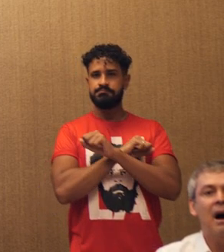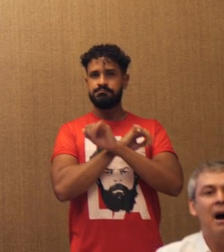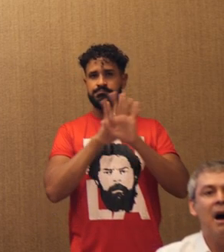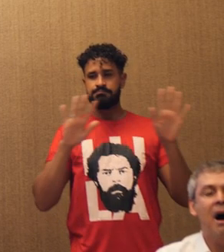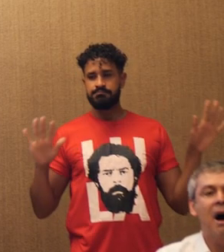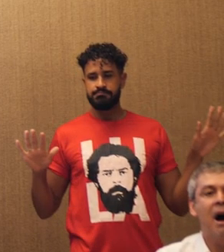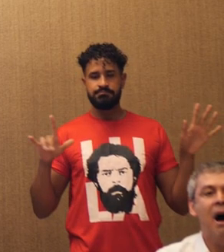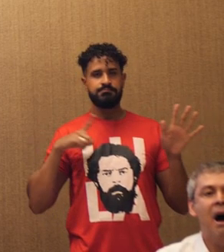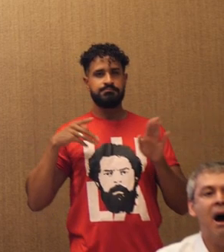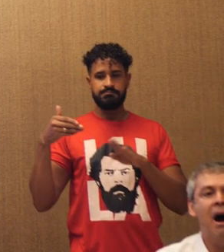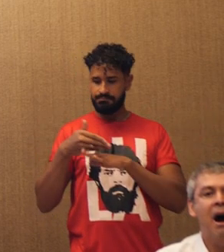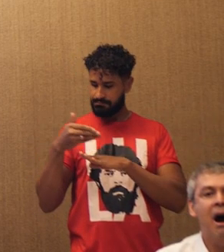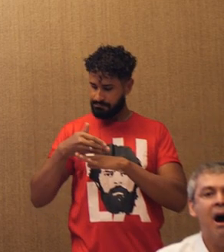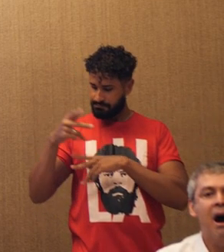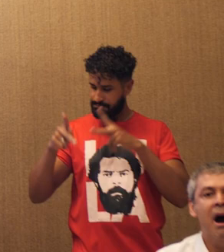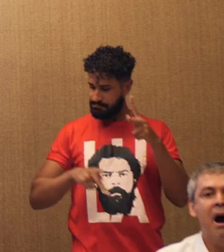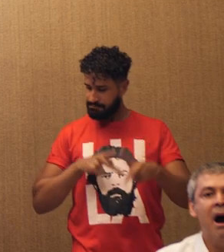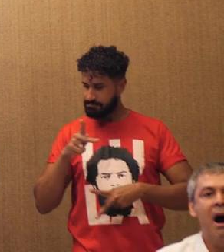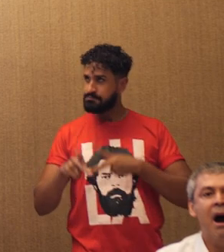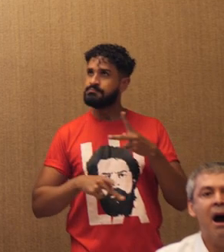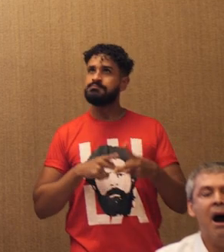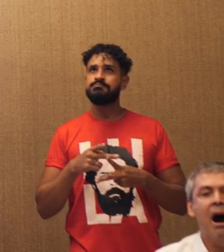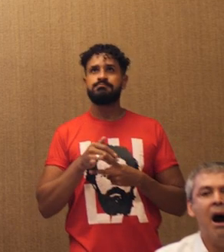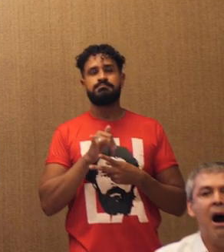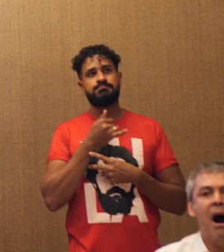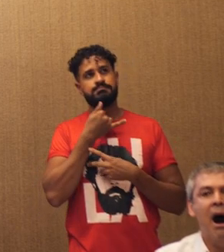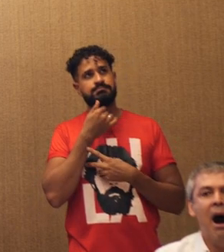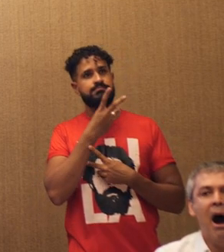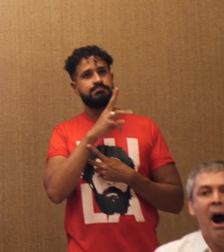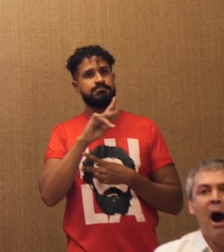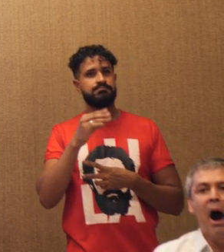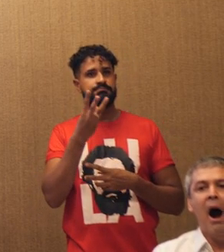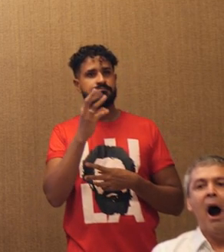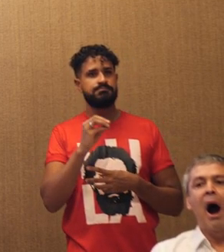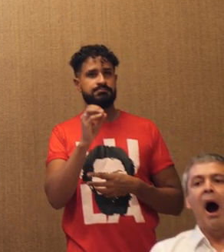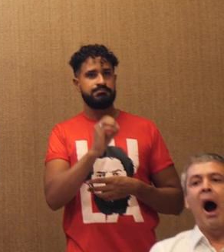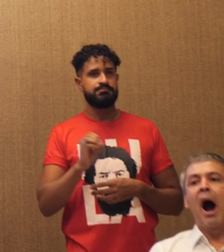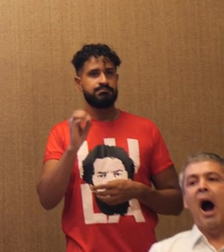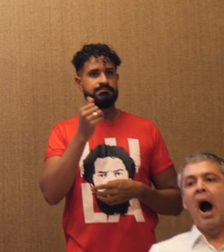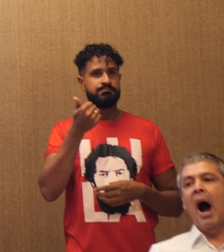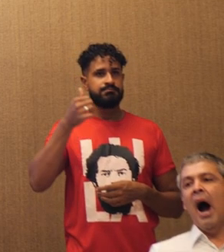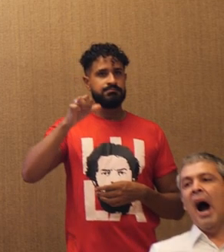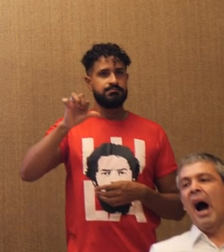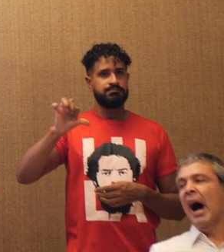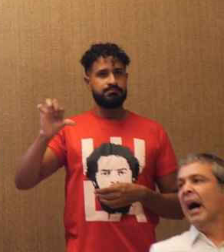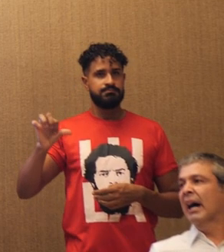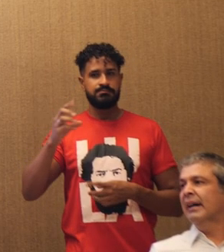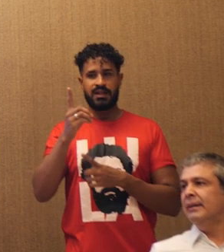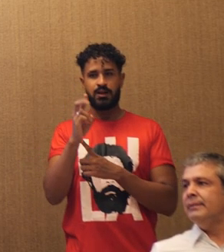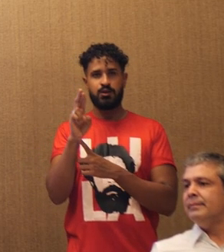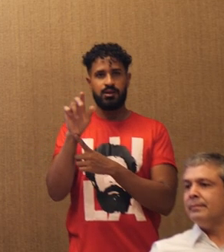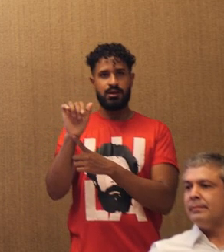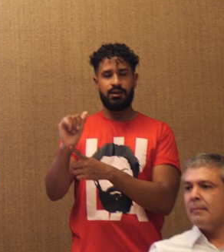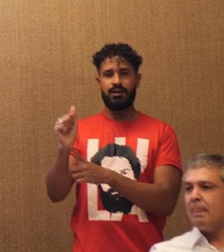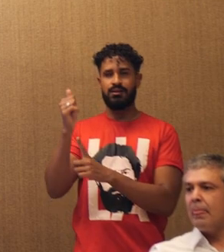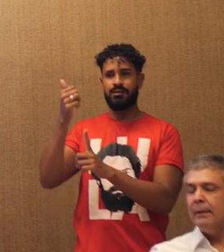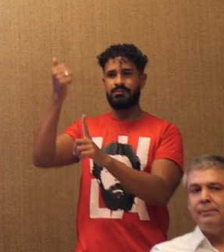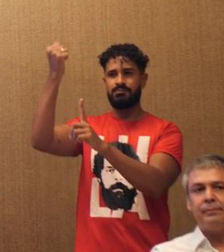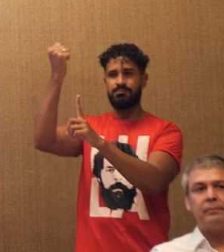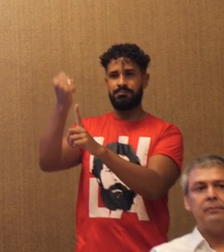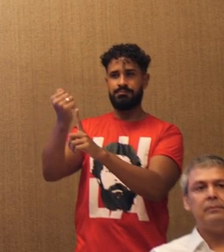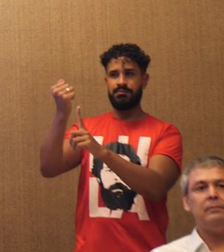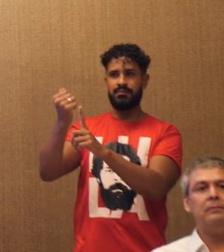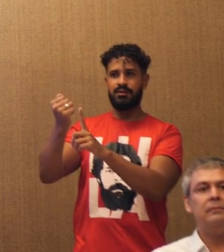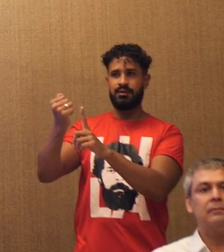transparente e com a participação do povo. Infelizmente, no dia 30 de outubro de 1999, Dorcelina foi assassinada